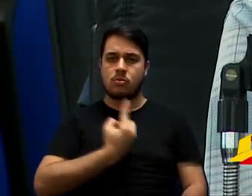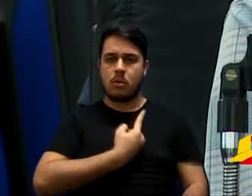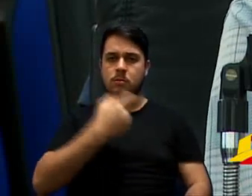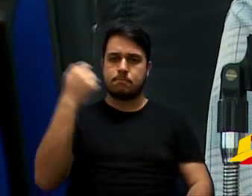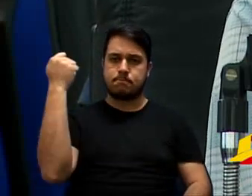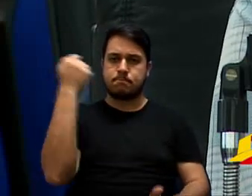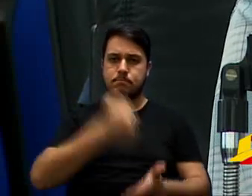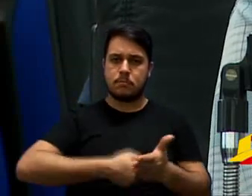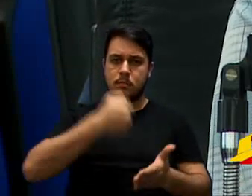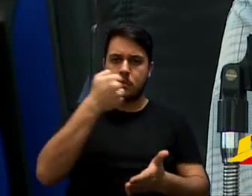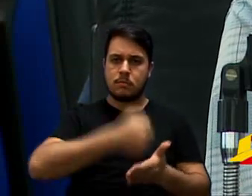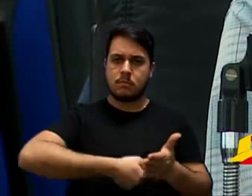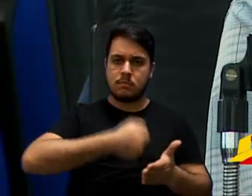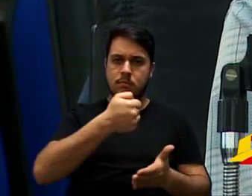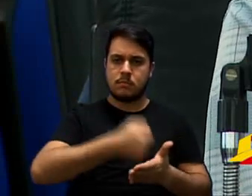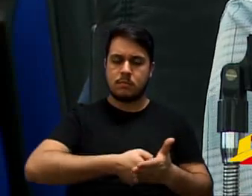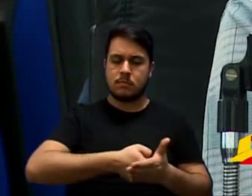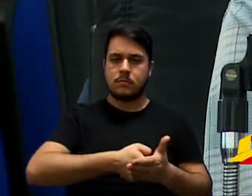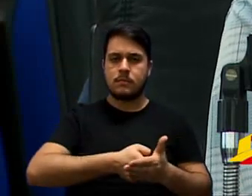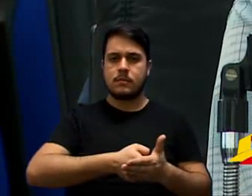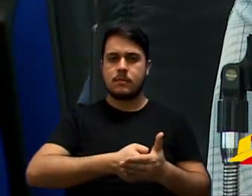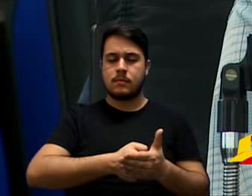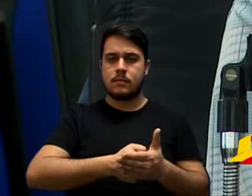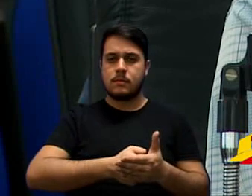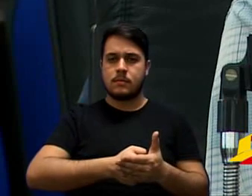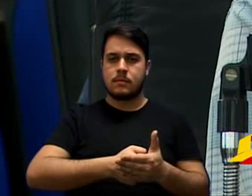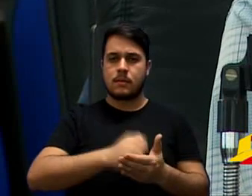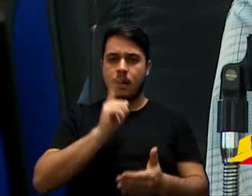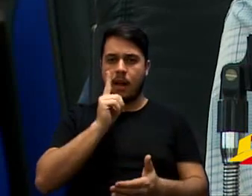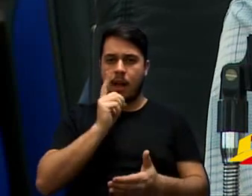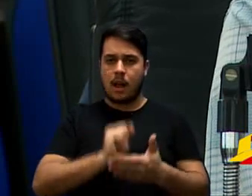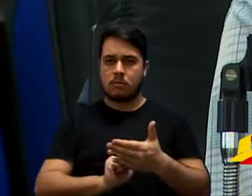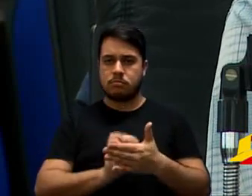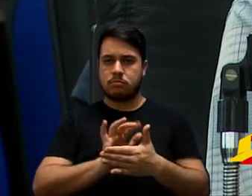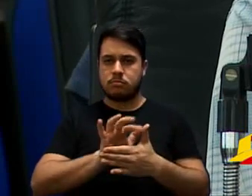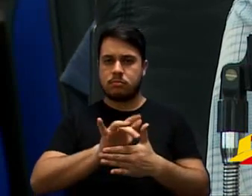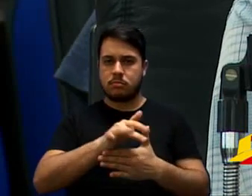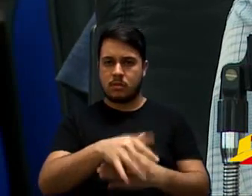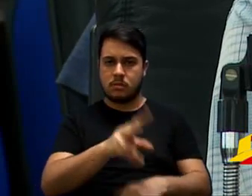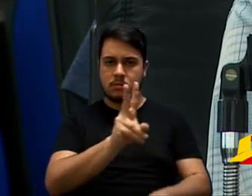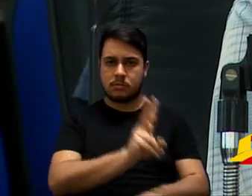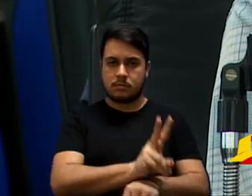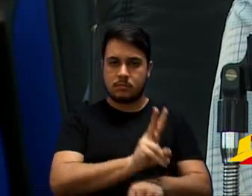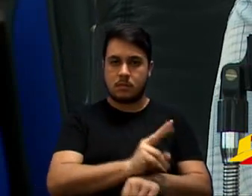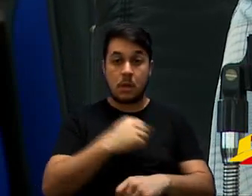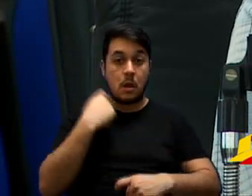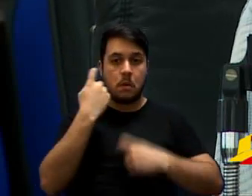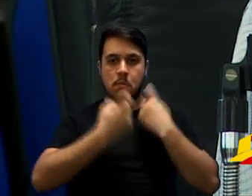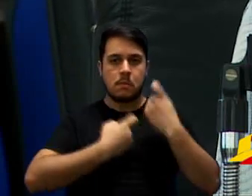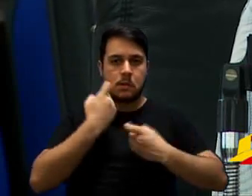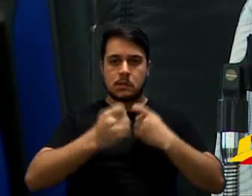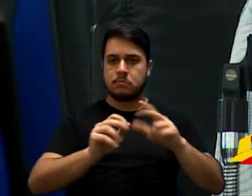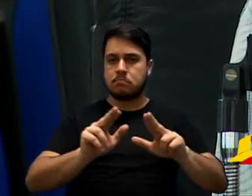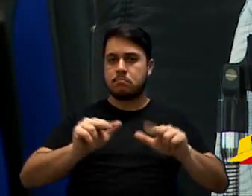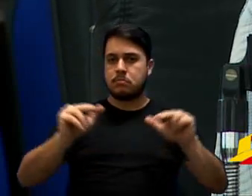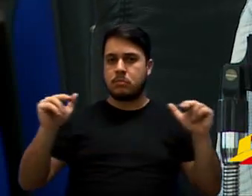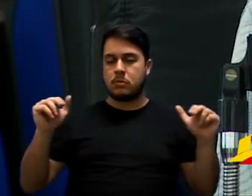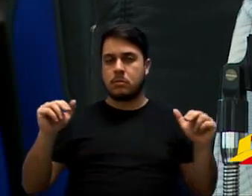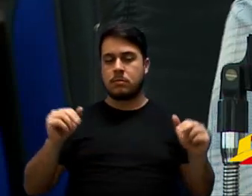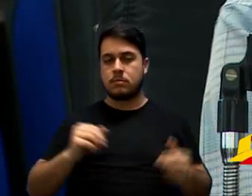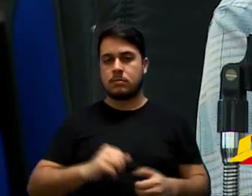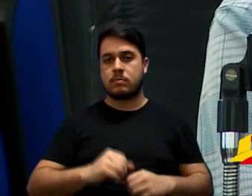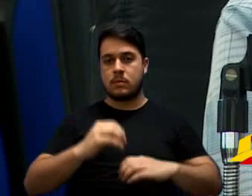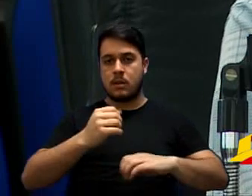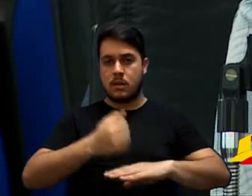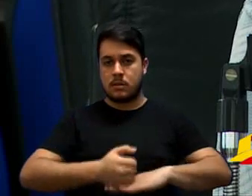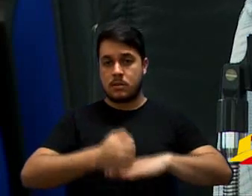pela preservação das nossas nascentes nunca houve preocupação a secretaria